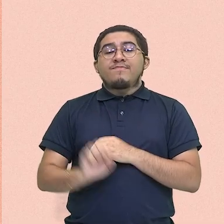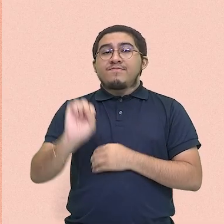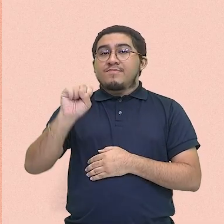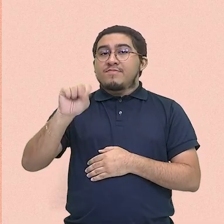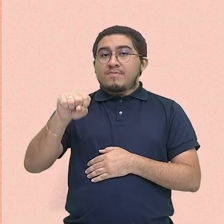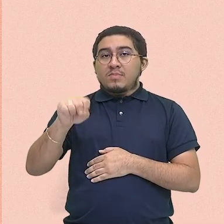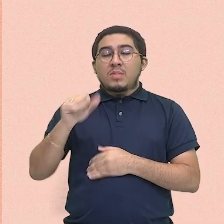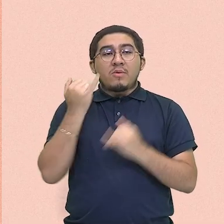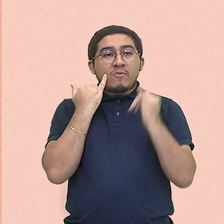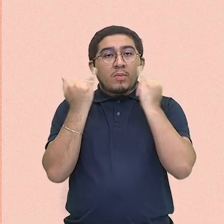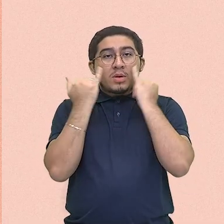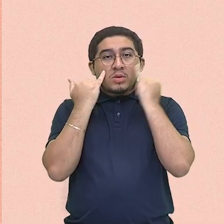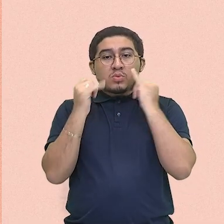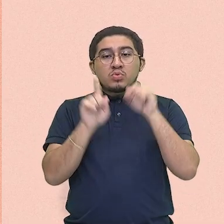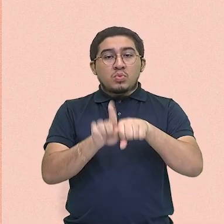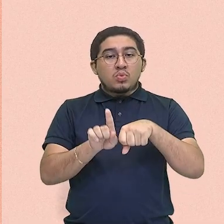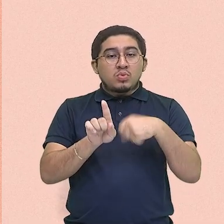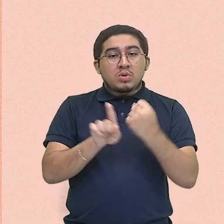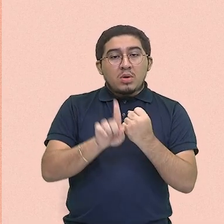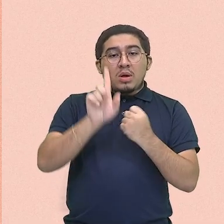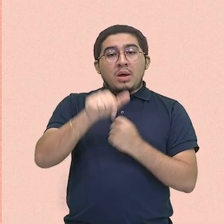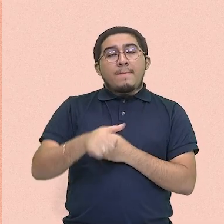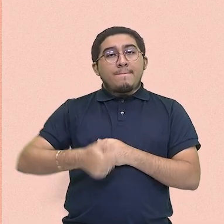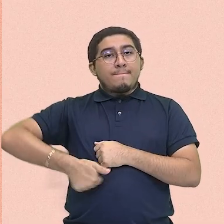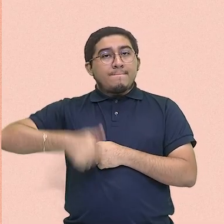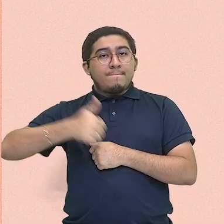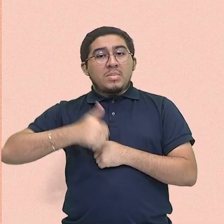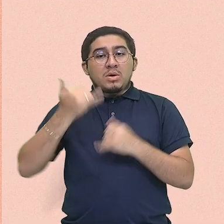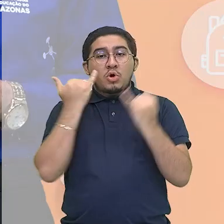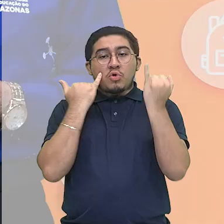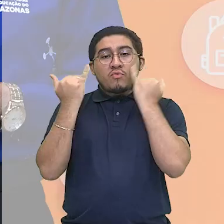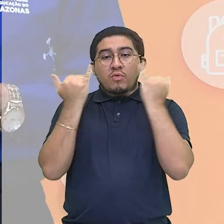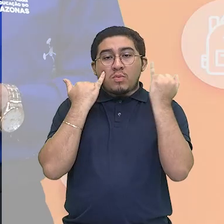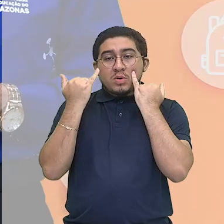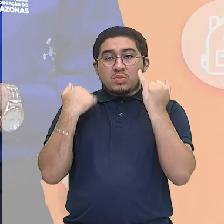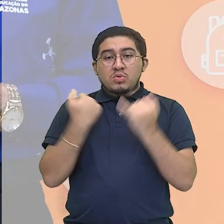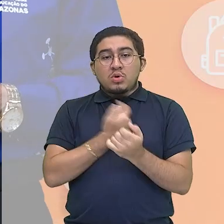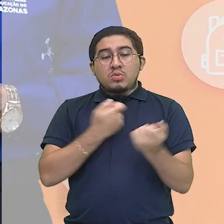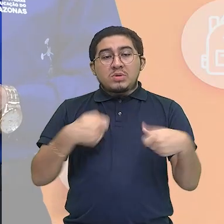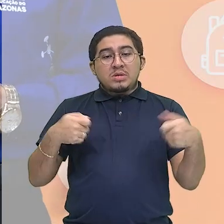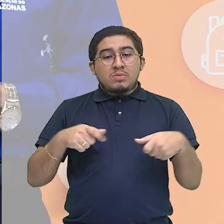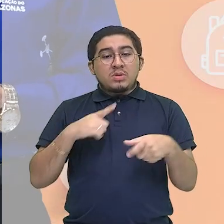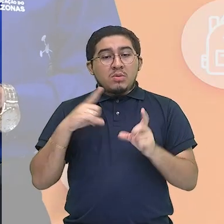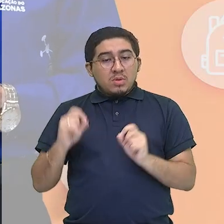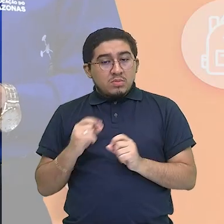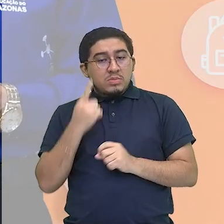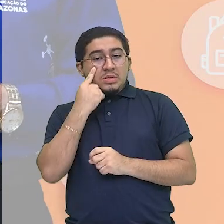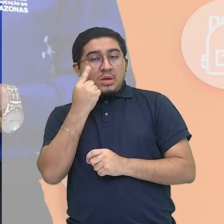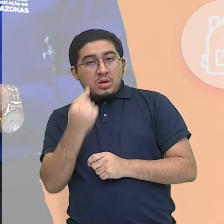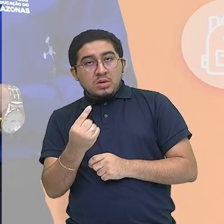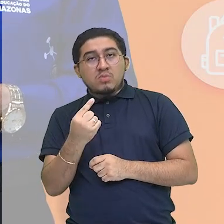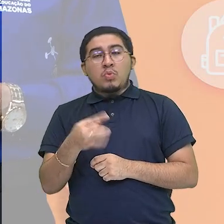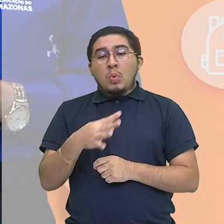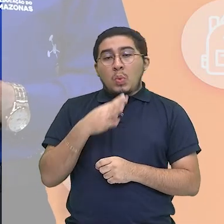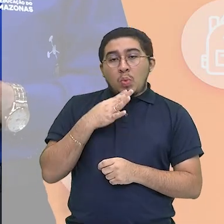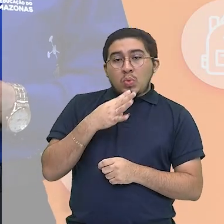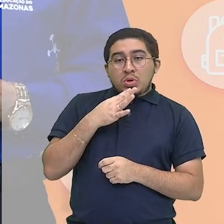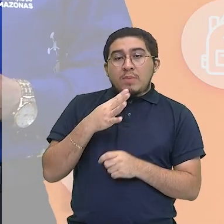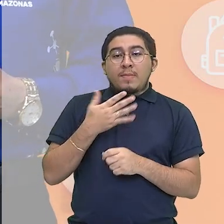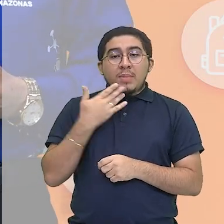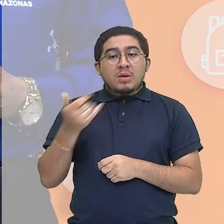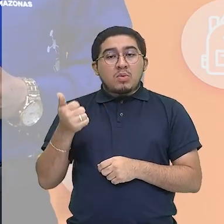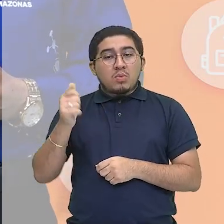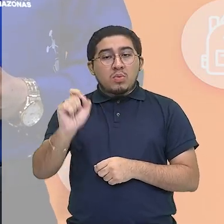os dados sociais são as primeiras informações que nós devemos buscar para conhecermos